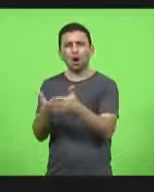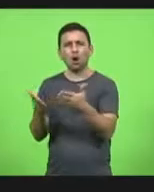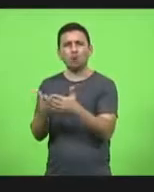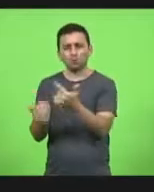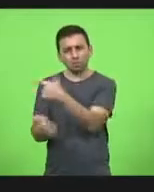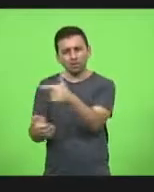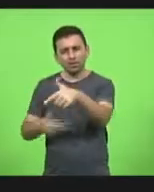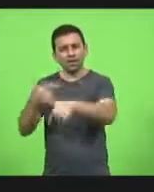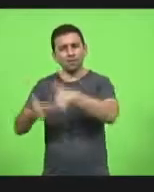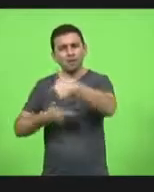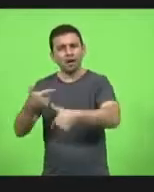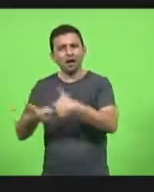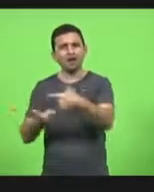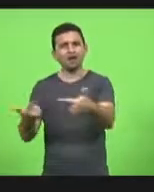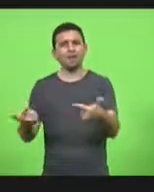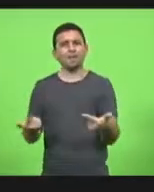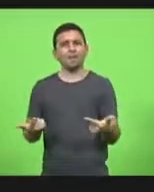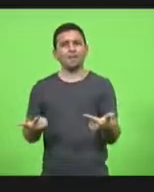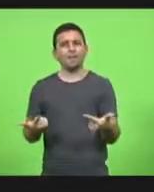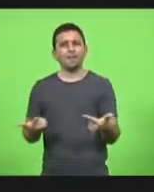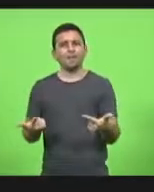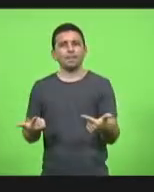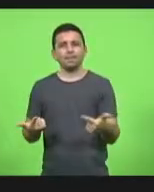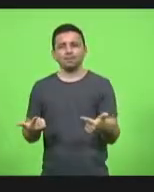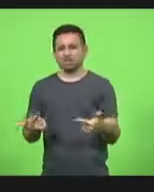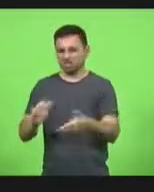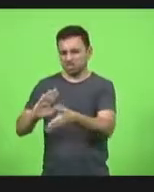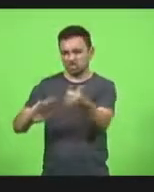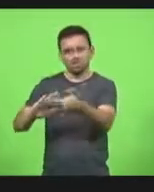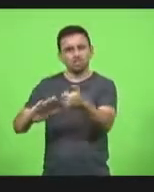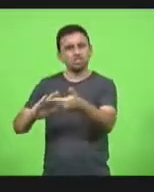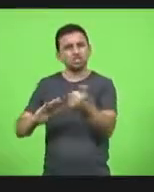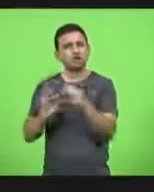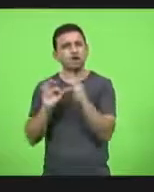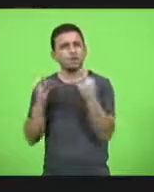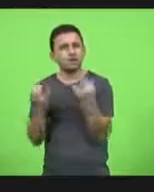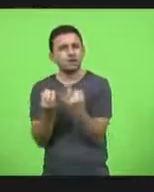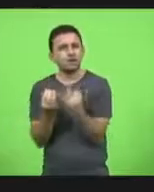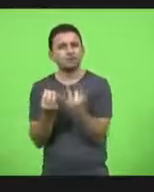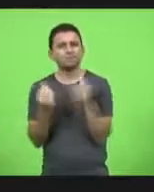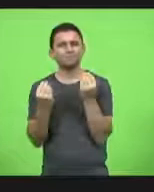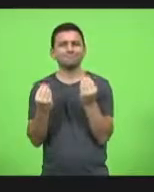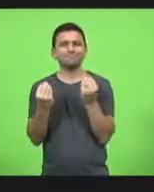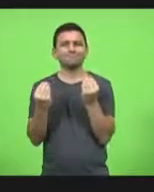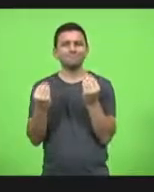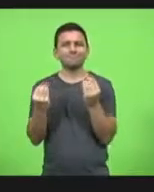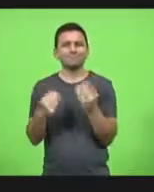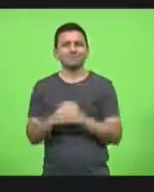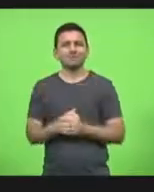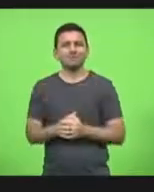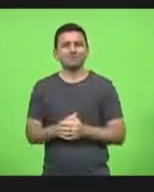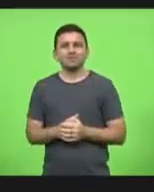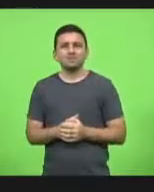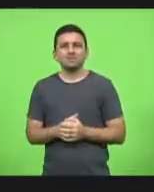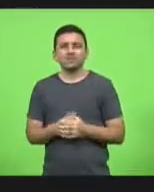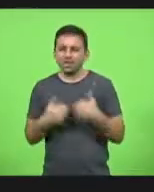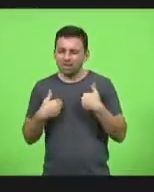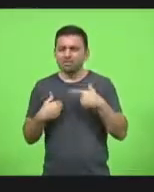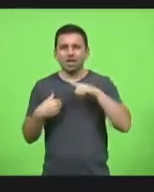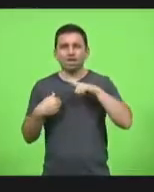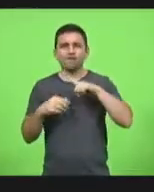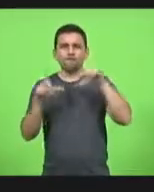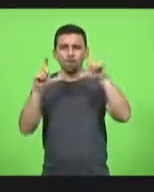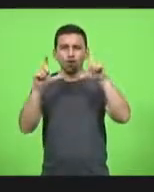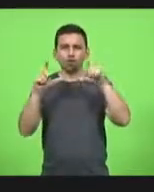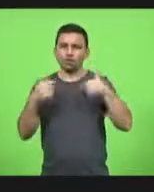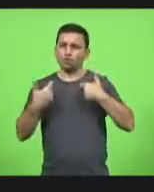desemprego, estão lá desapropriando famílias lá, que eu tenho as imagens dela aqui, mas não